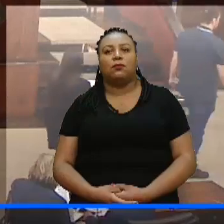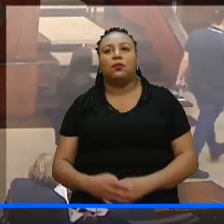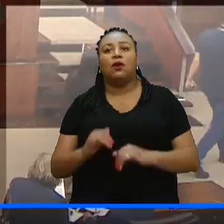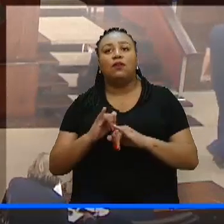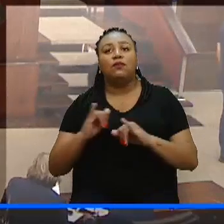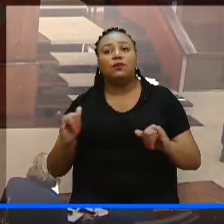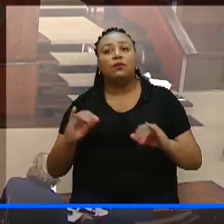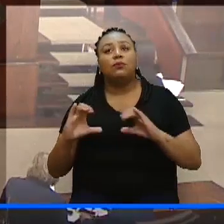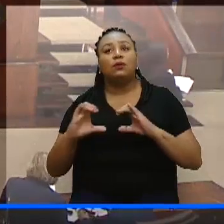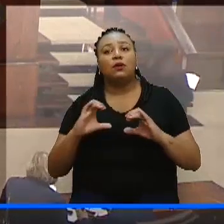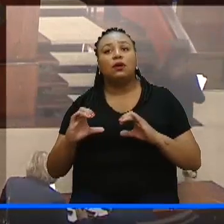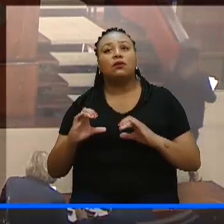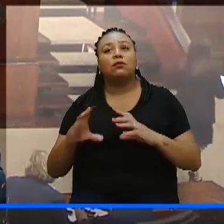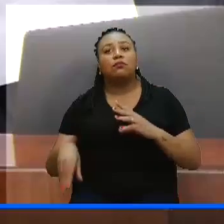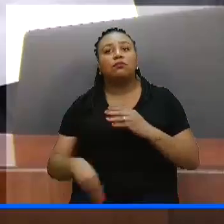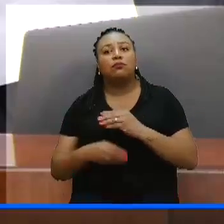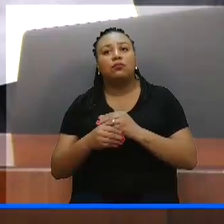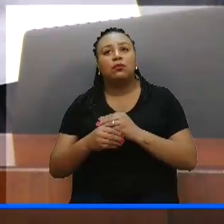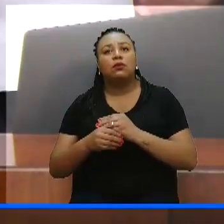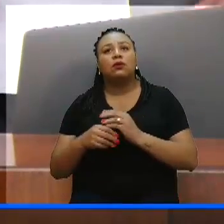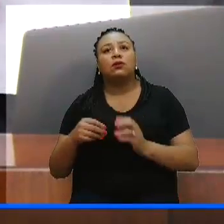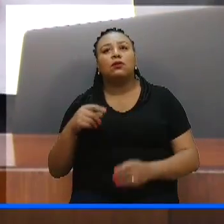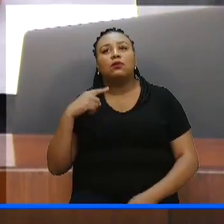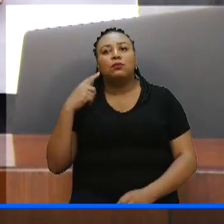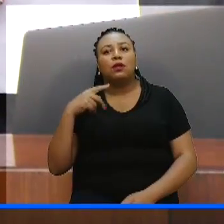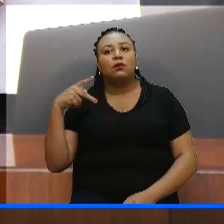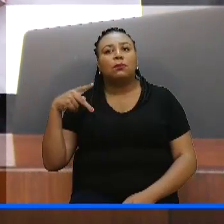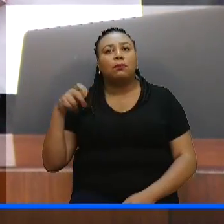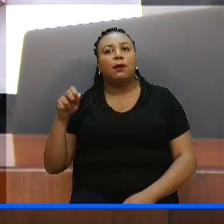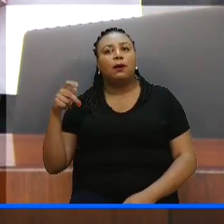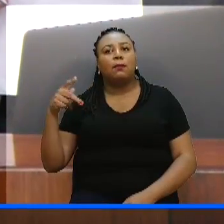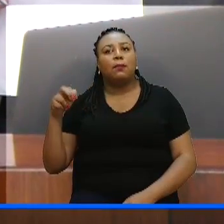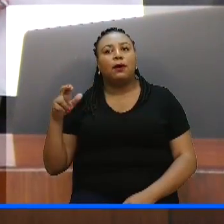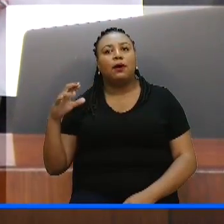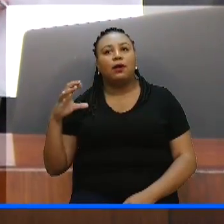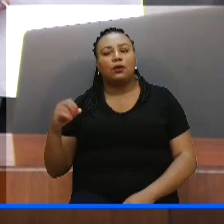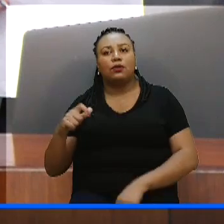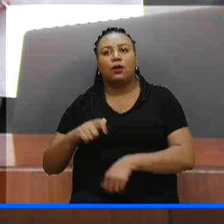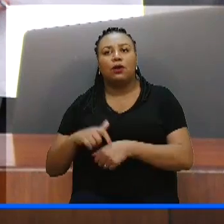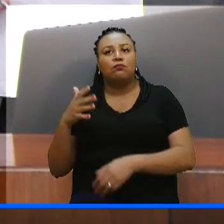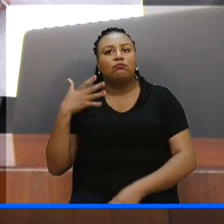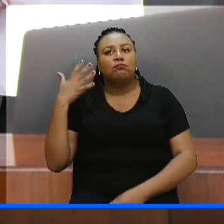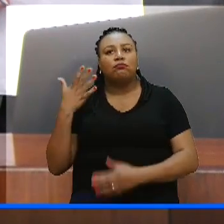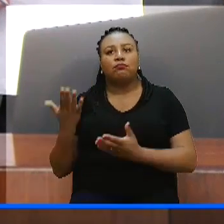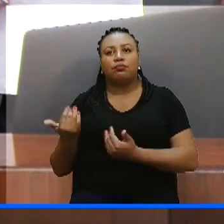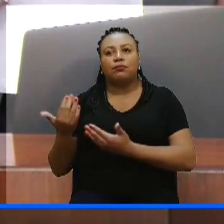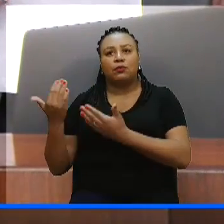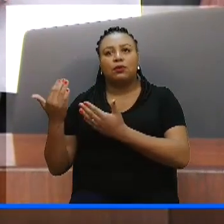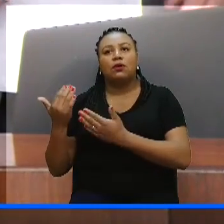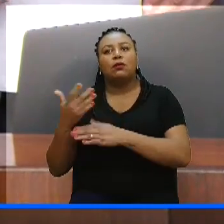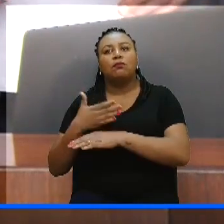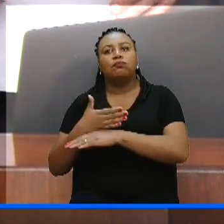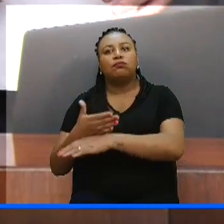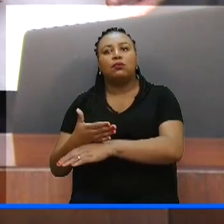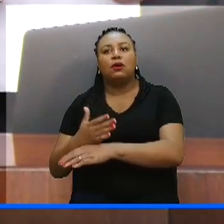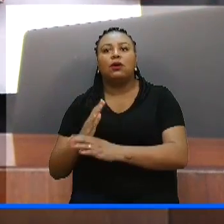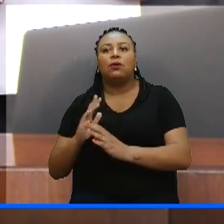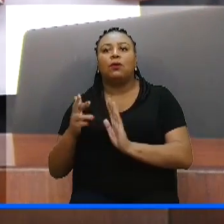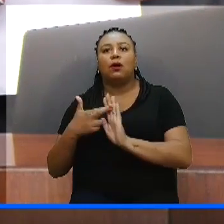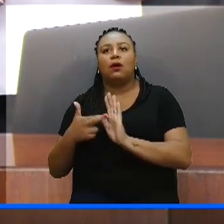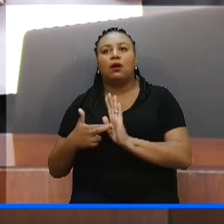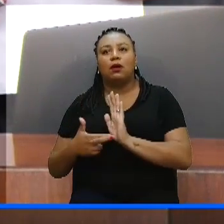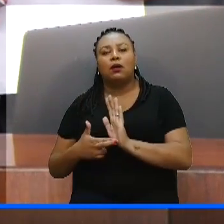que o aparte o deputado paparico bak durante a realização do grande expediente ultrapassou o prazo regimental